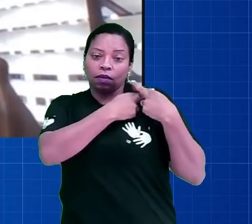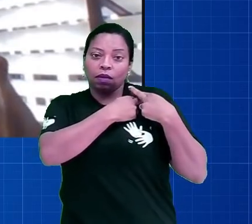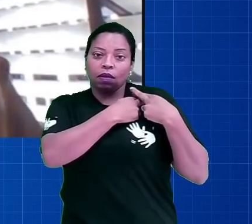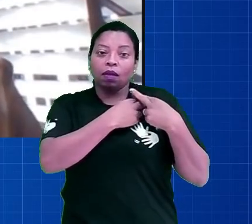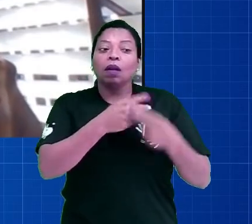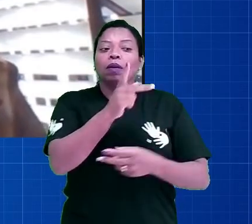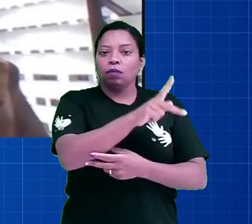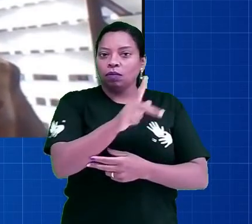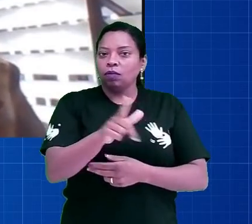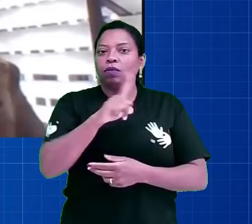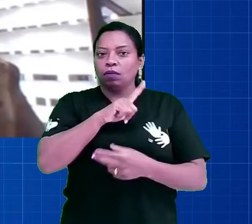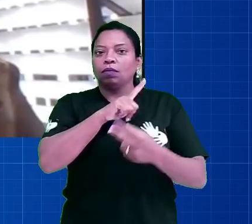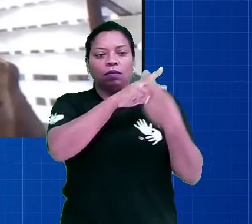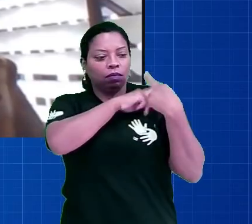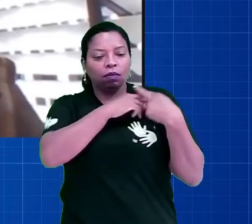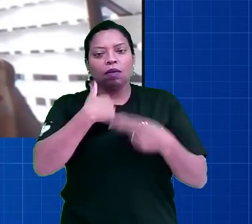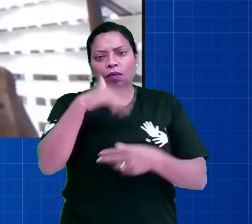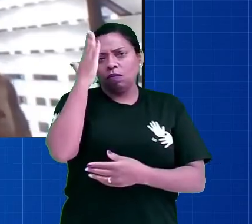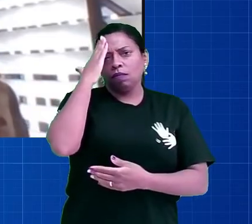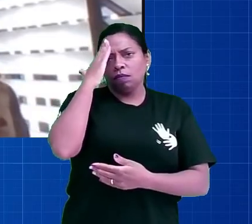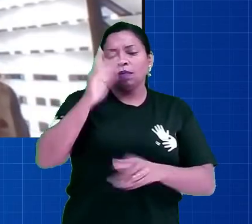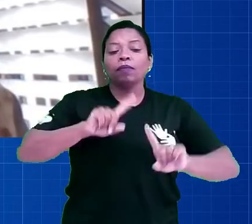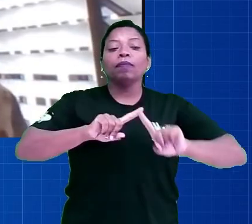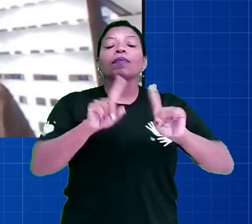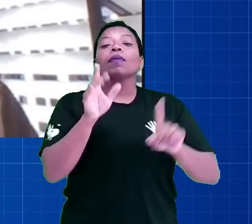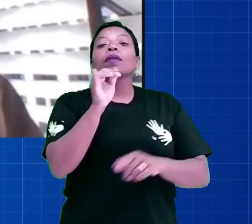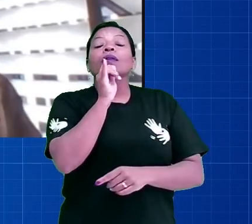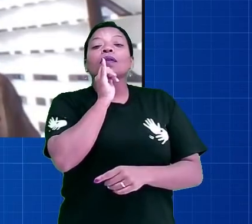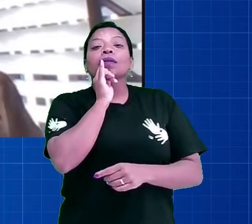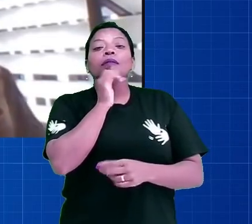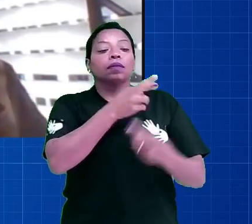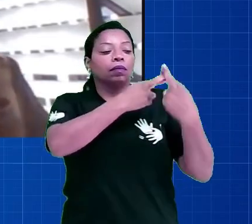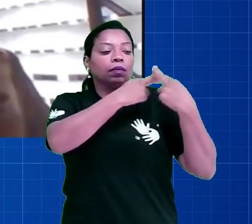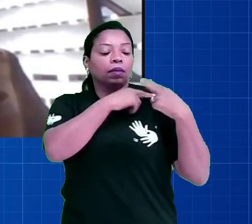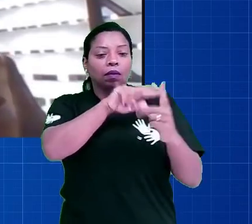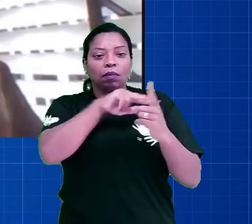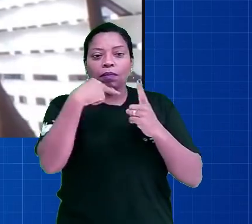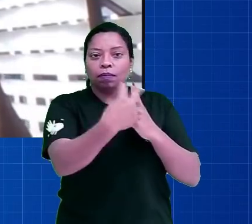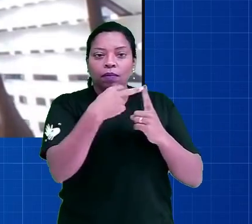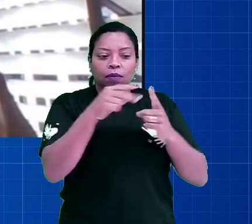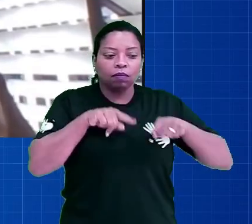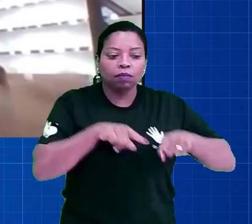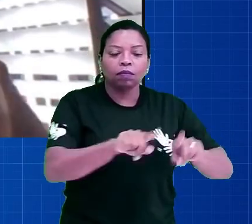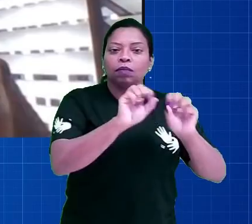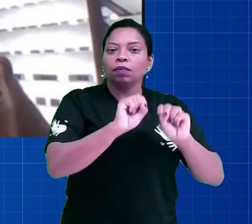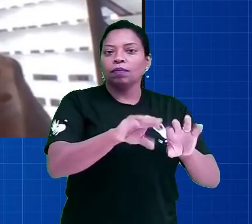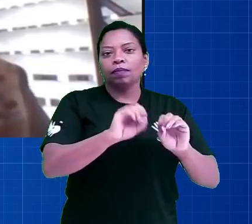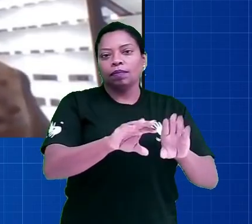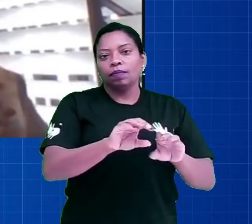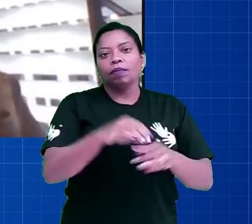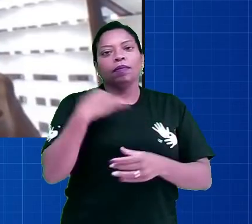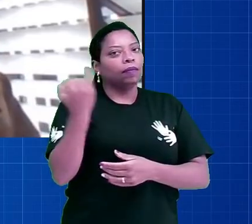não que os professores não tenham comprometimento com a sua turma, mas o comprometimento com esta lida, com